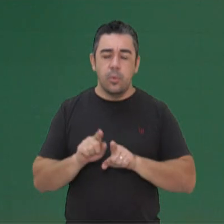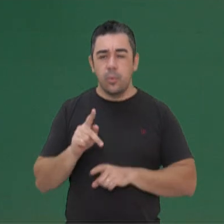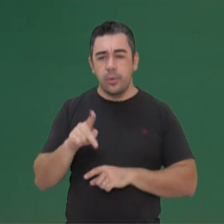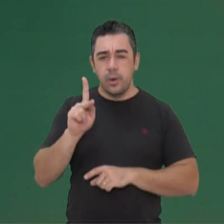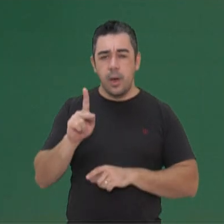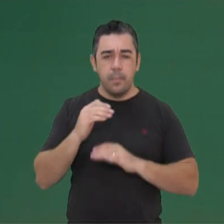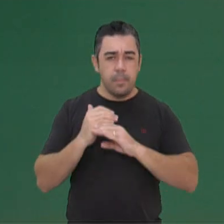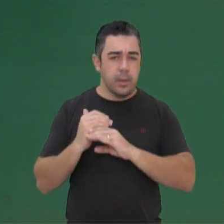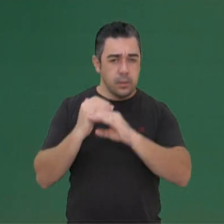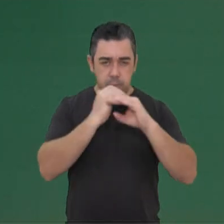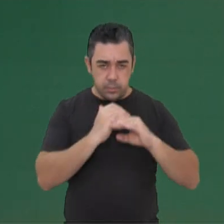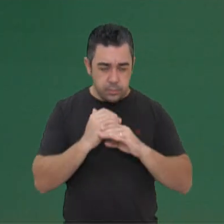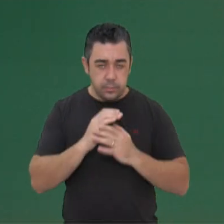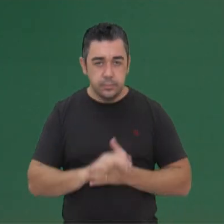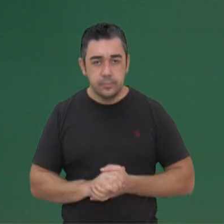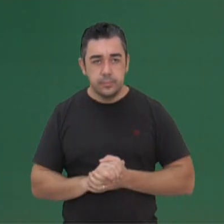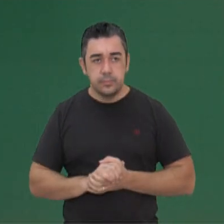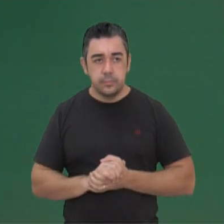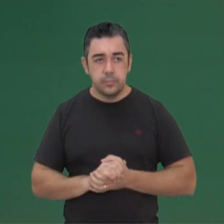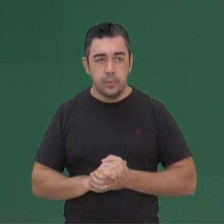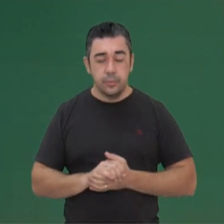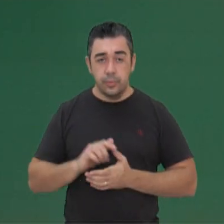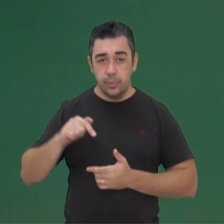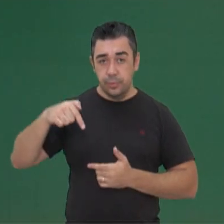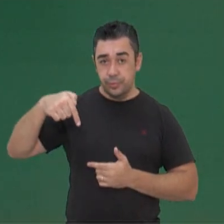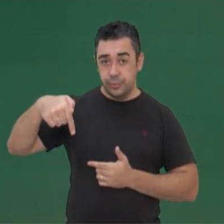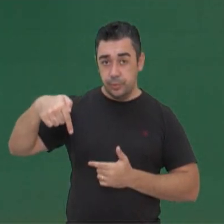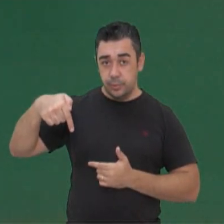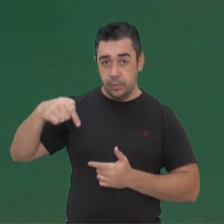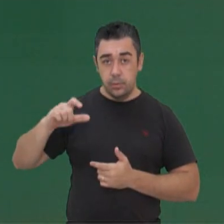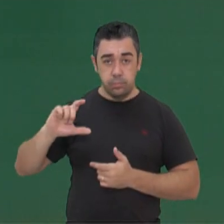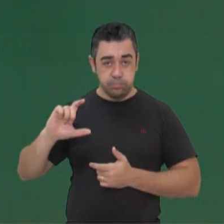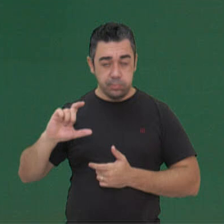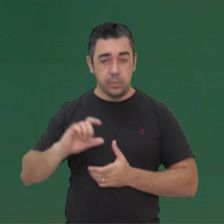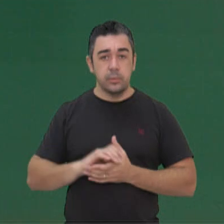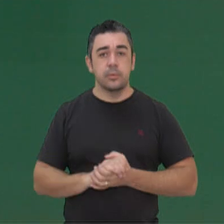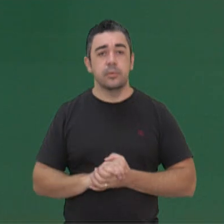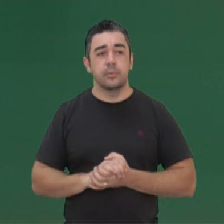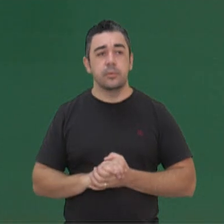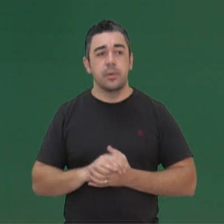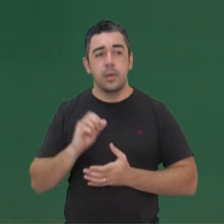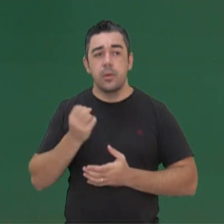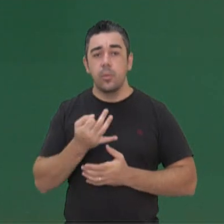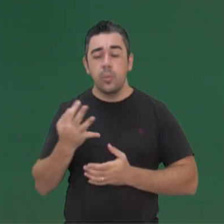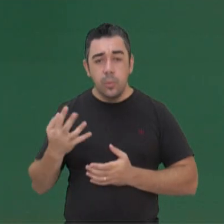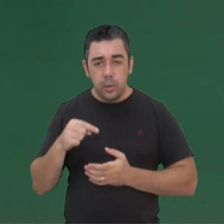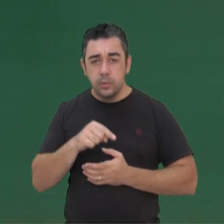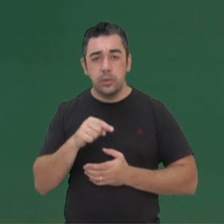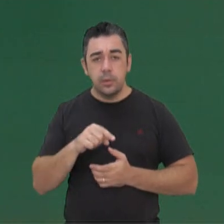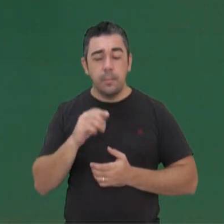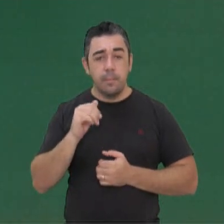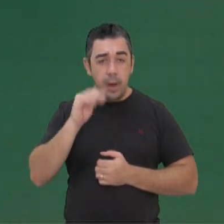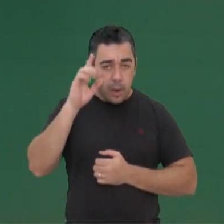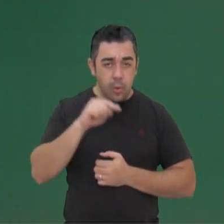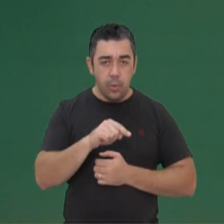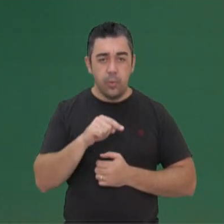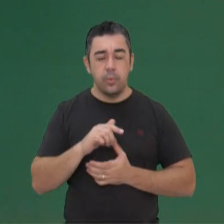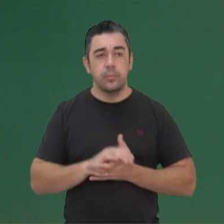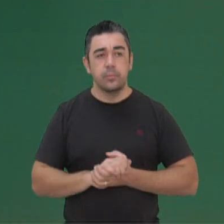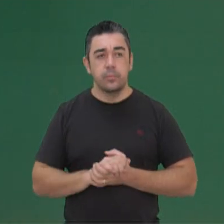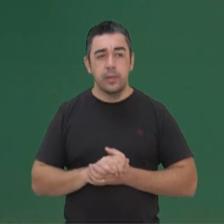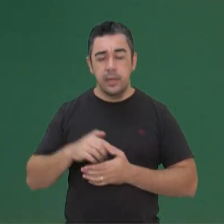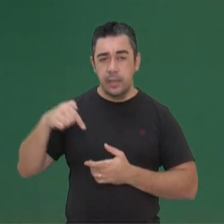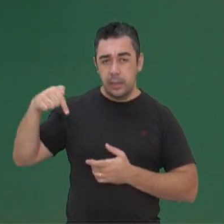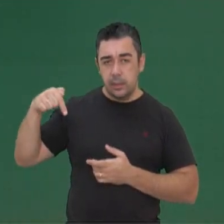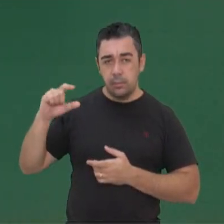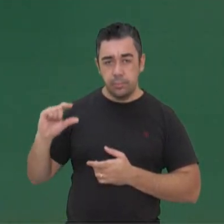padrão. Q grande, né? Qzão seria o valor da carga geradora, carga maior.